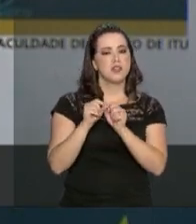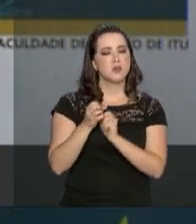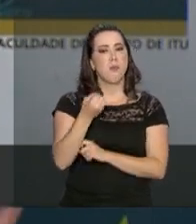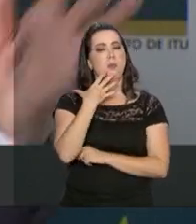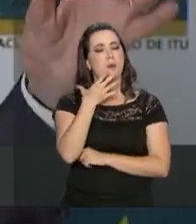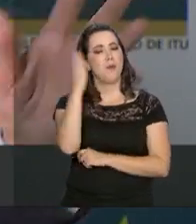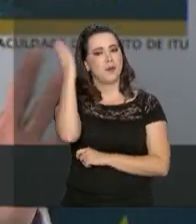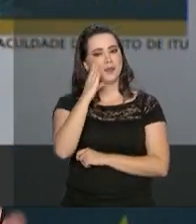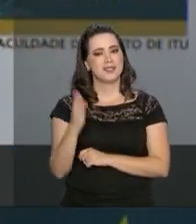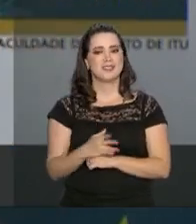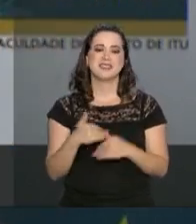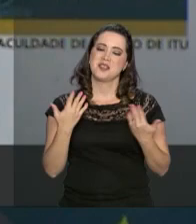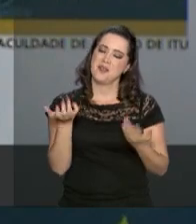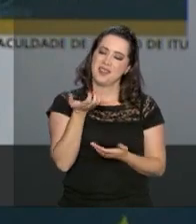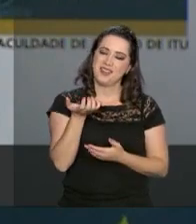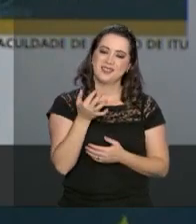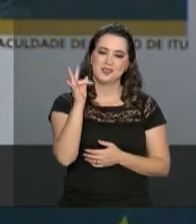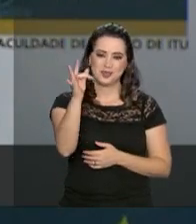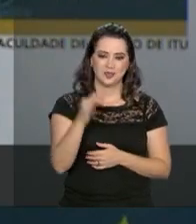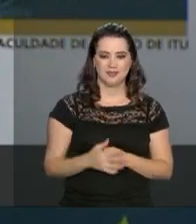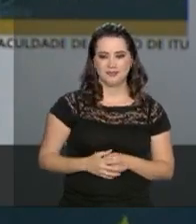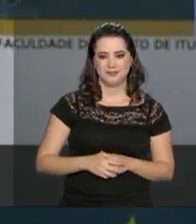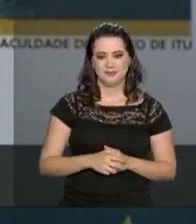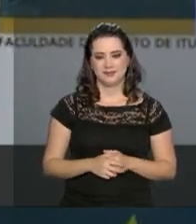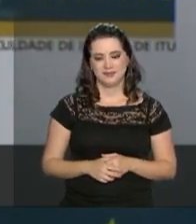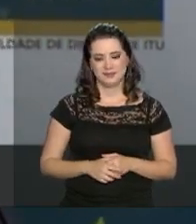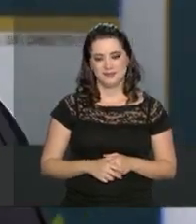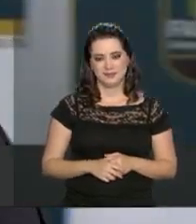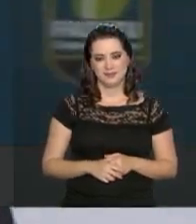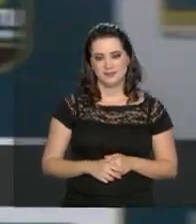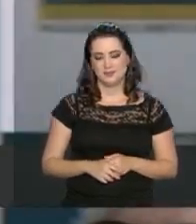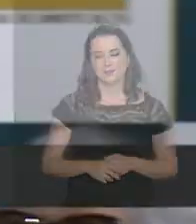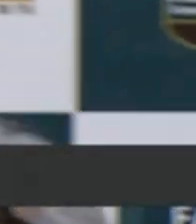coisa pelo Brasil. É isso que eu quero.